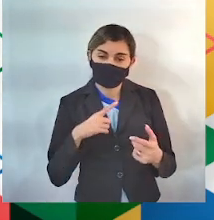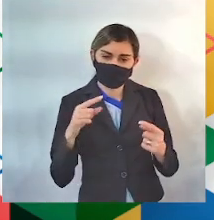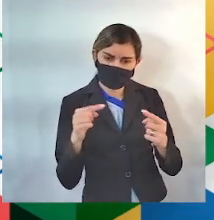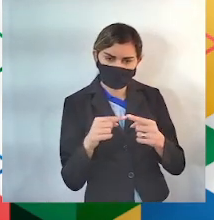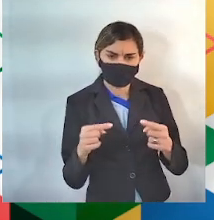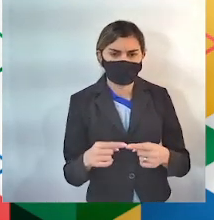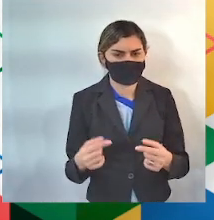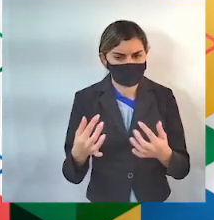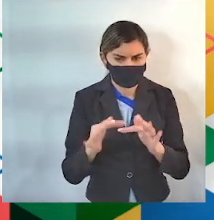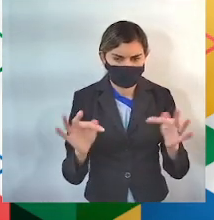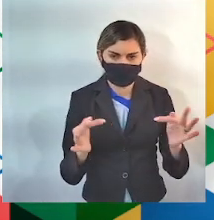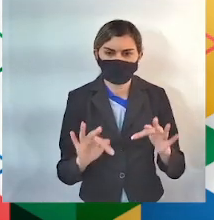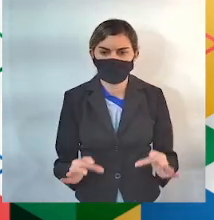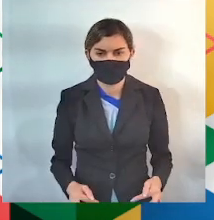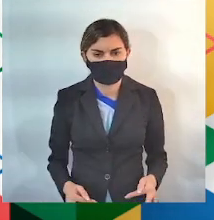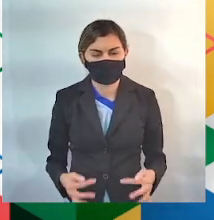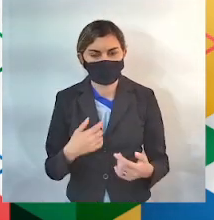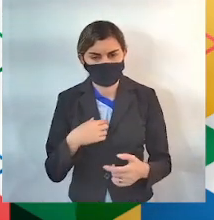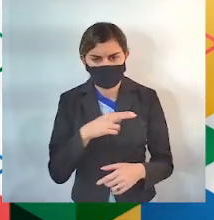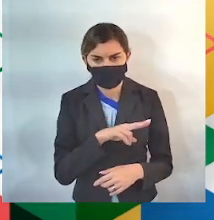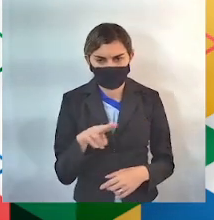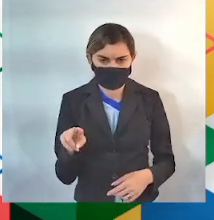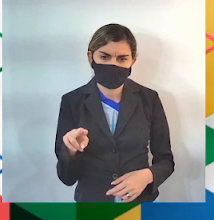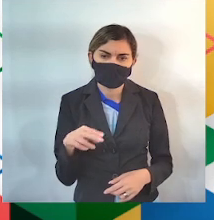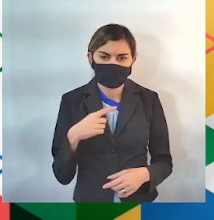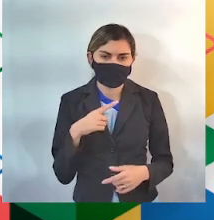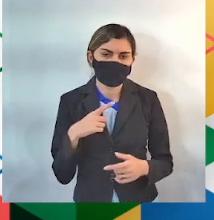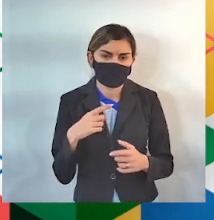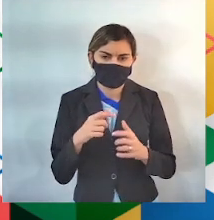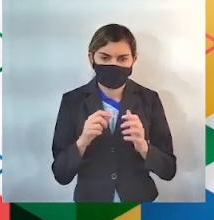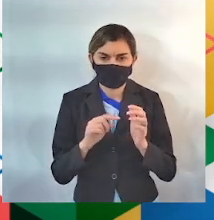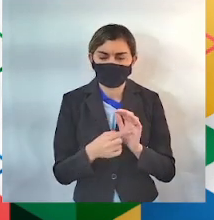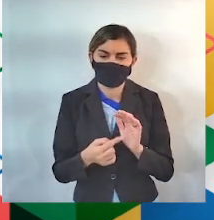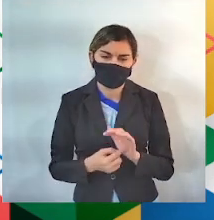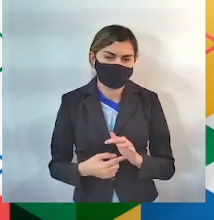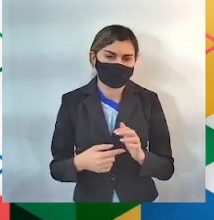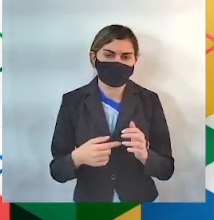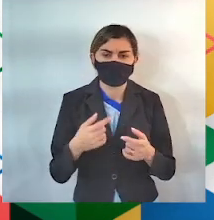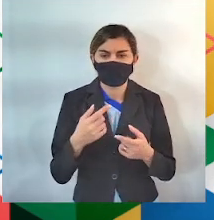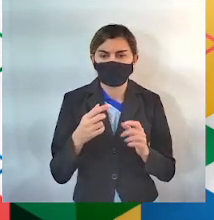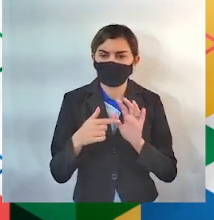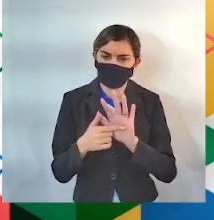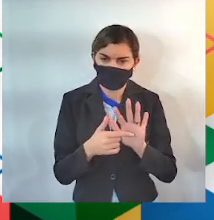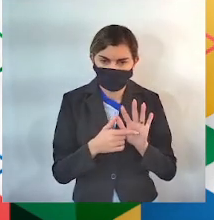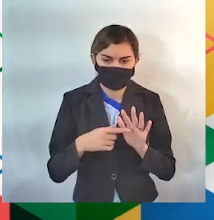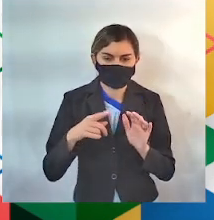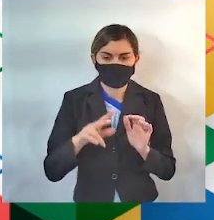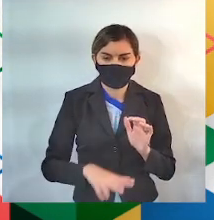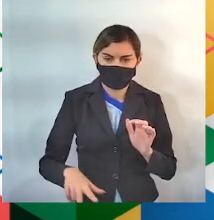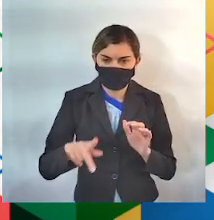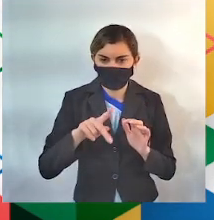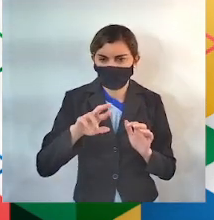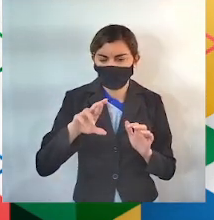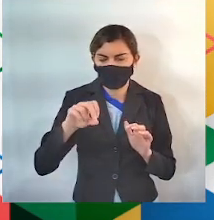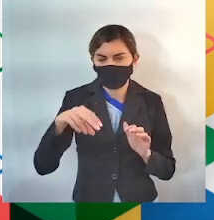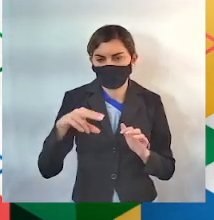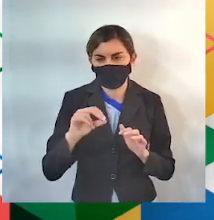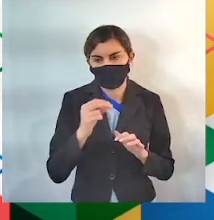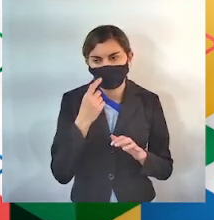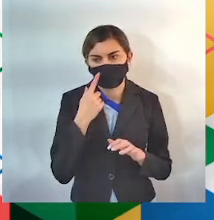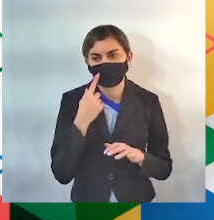função sintática que exercem na frase, são classificados em demonstrative pronouns, né? Os pronomes